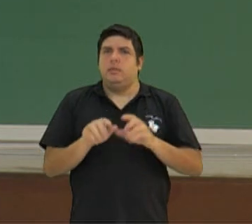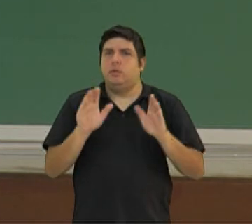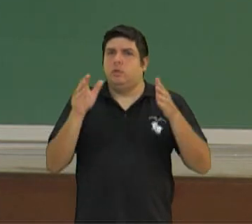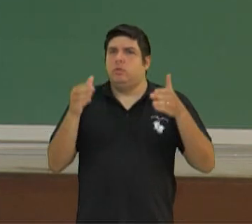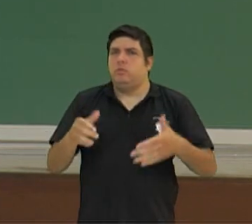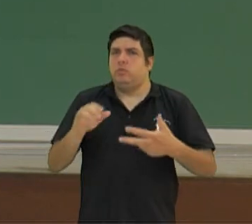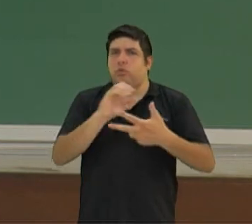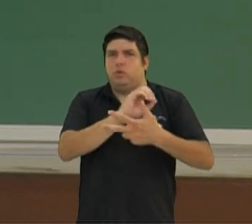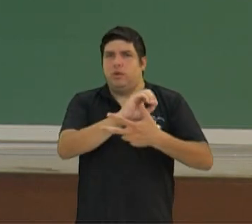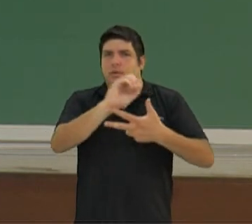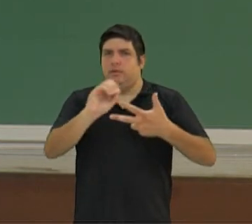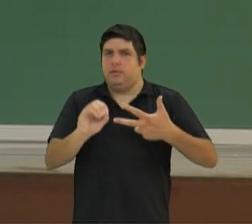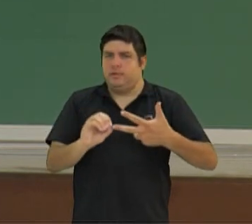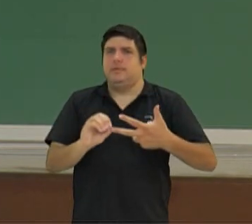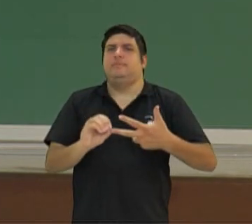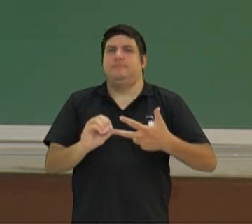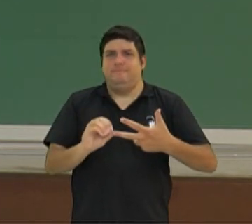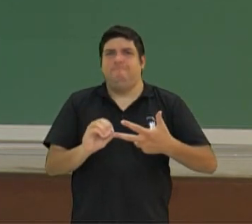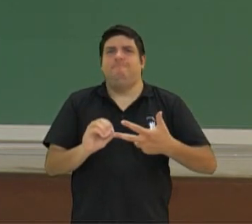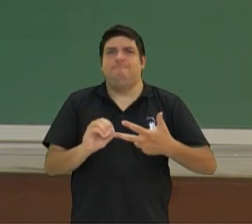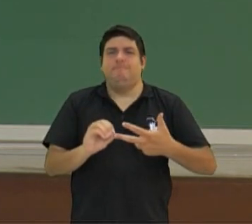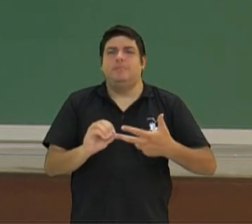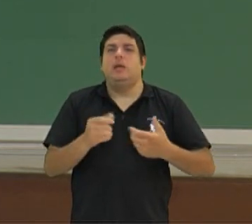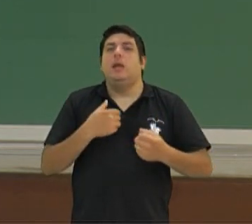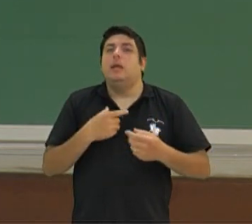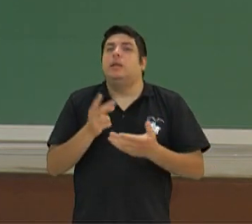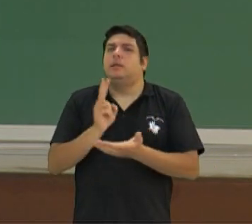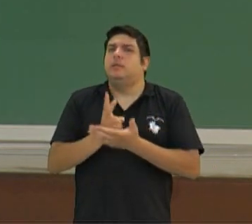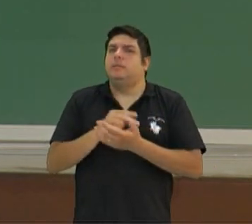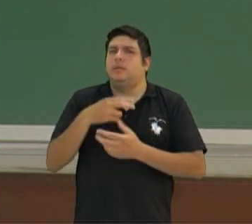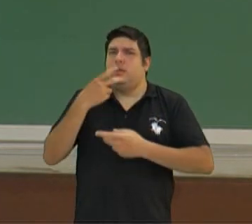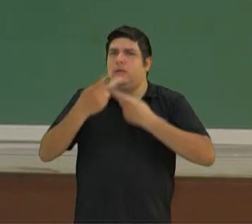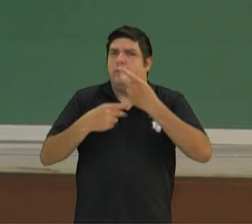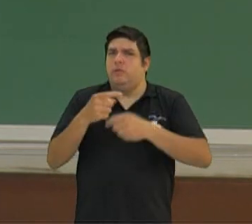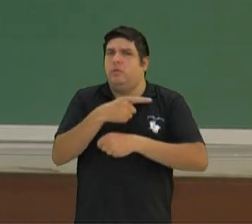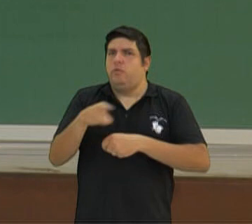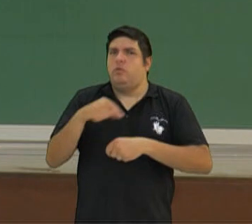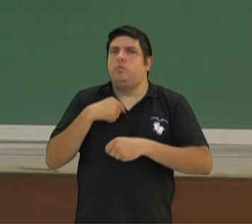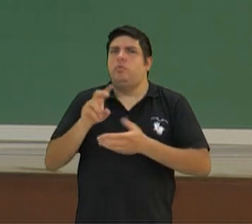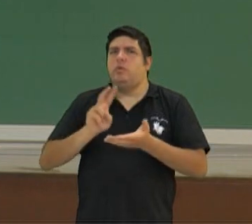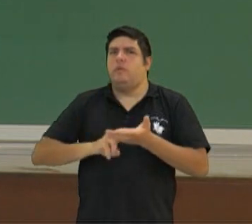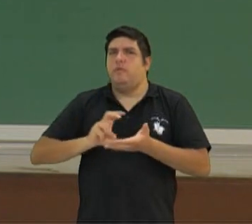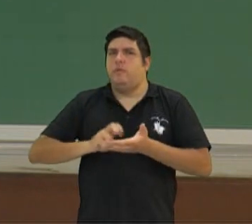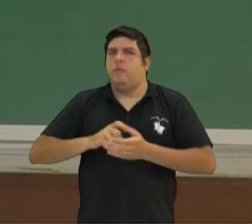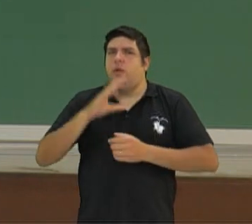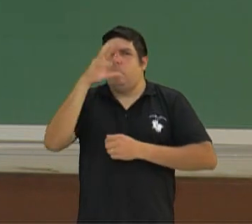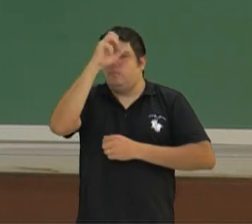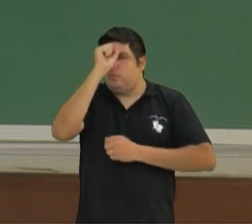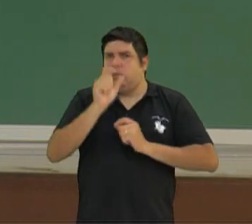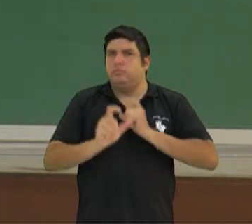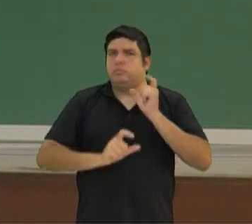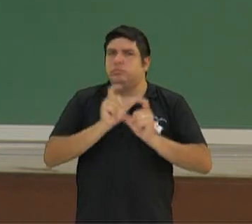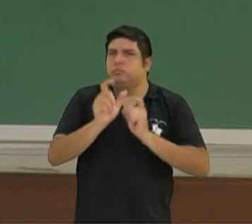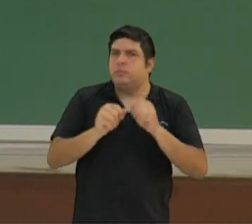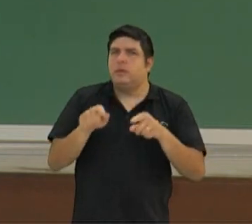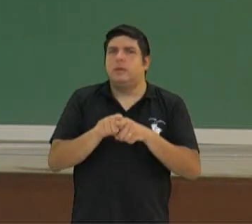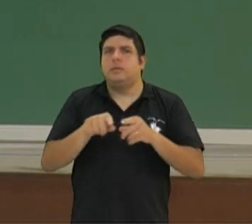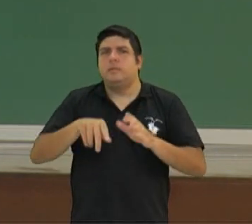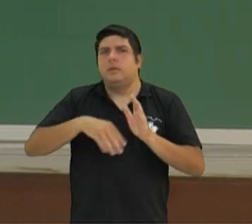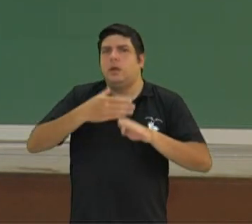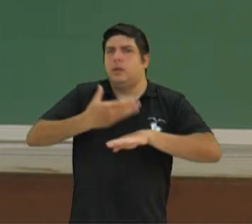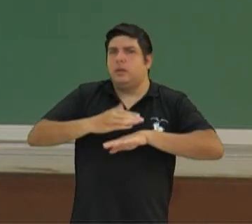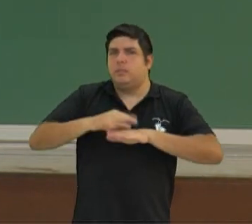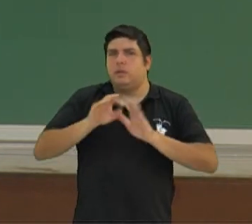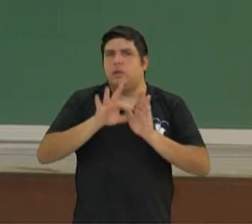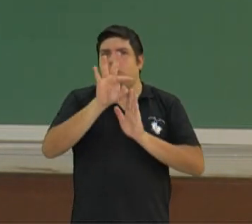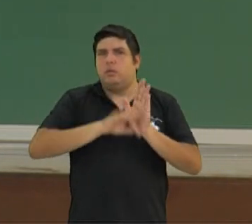no que diz respeito ao Enem, né? Quando eu falo para vocês sobre a gente conseguir ampliar vocabulário, da gente praticar a interpretação de texto, porque as